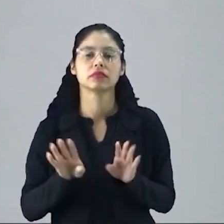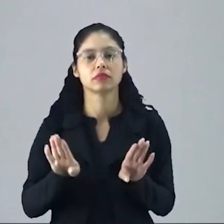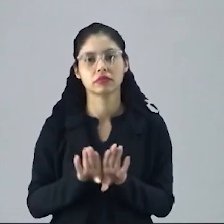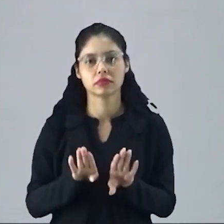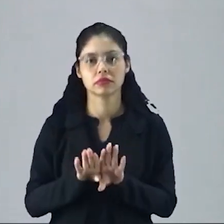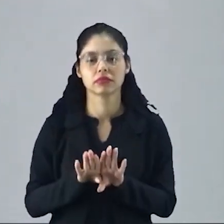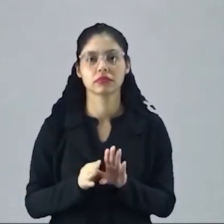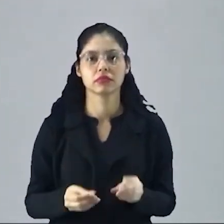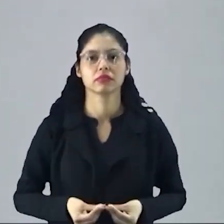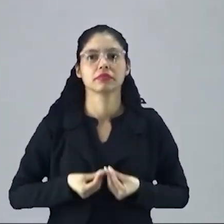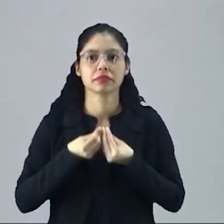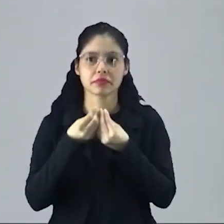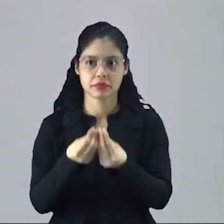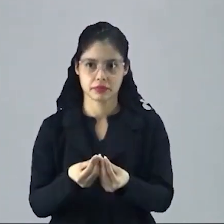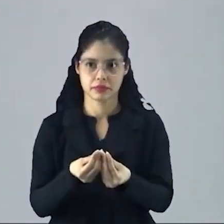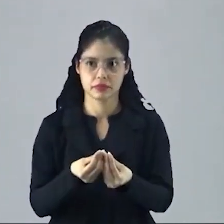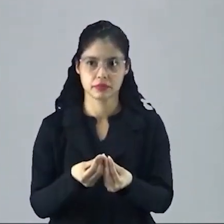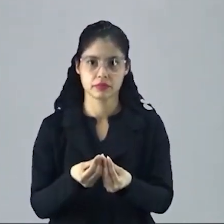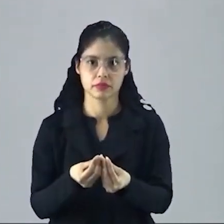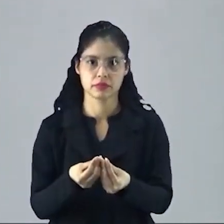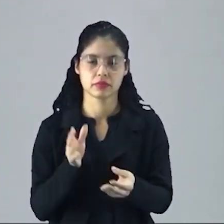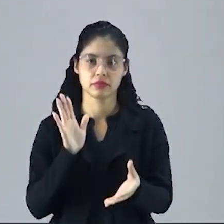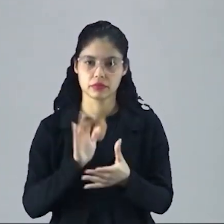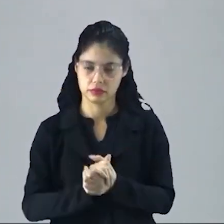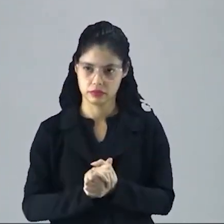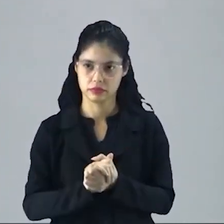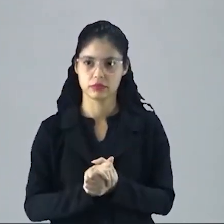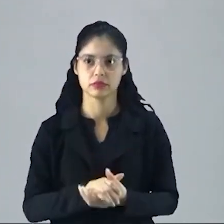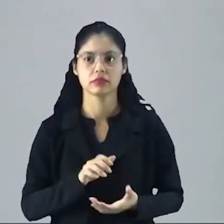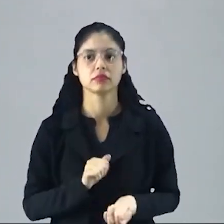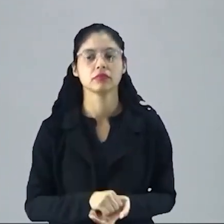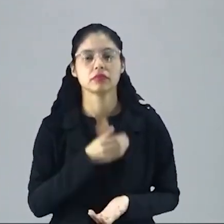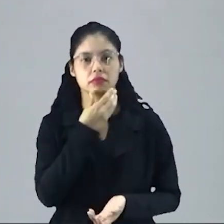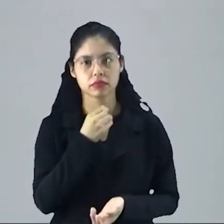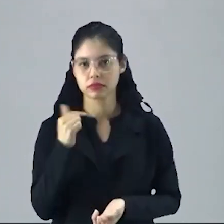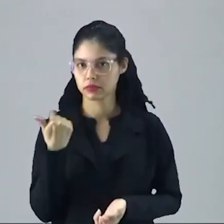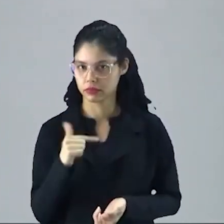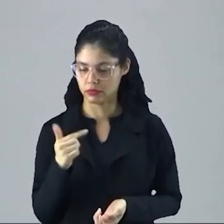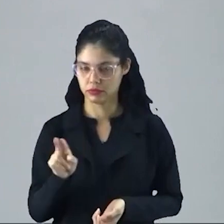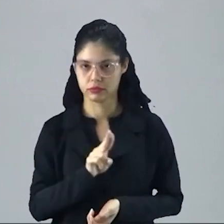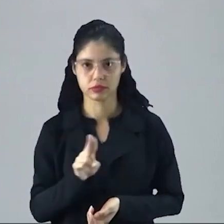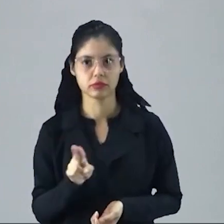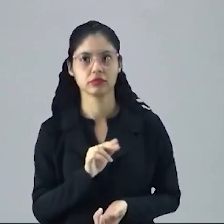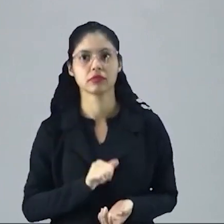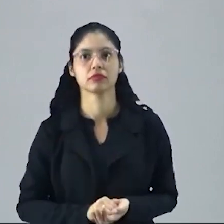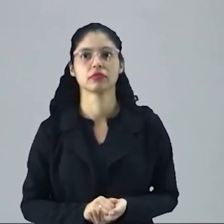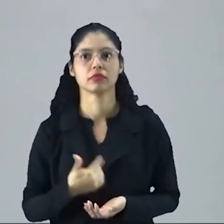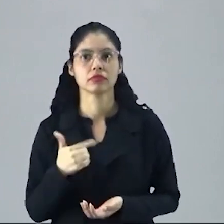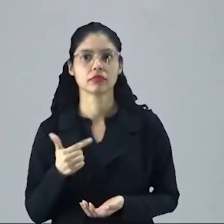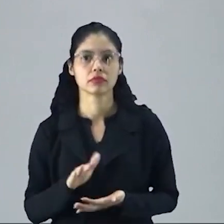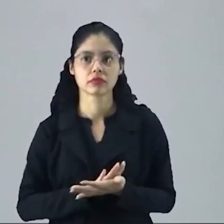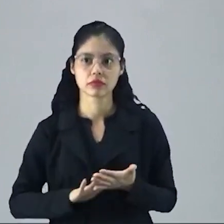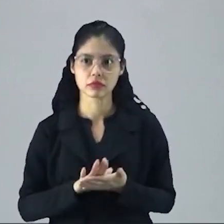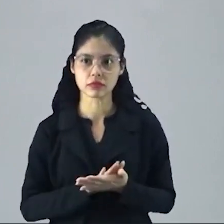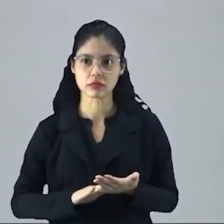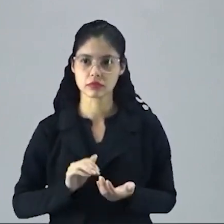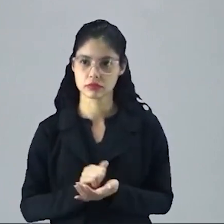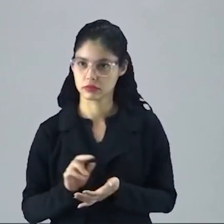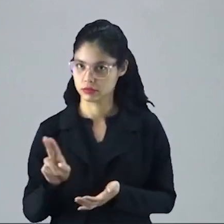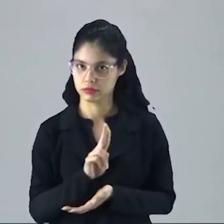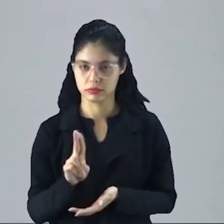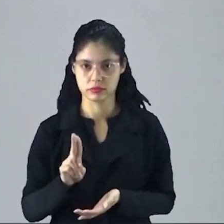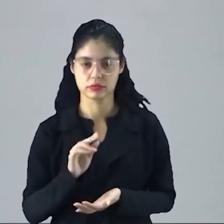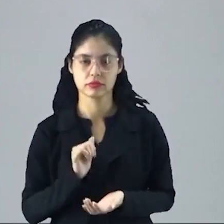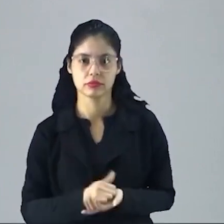Tarsila do Amaral deu de presente ao seu esposo, Oswald de Andrade. Ele não tinha nome, né? A obra não tinha nome, Tarsila do Amaral não deu